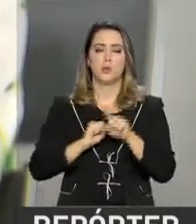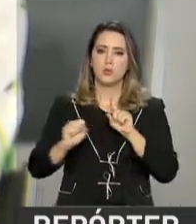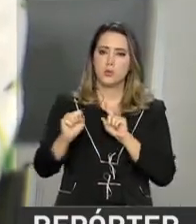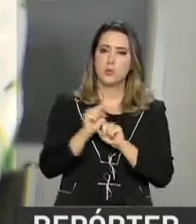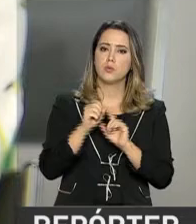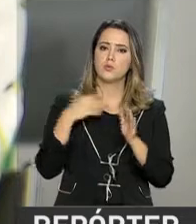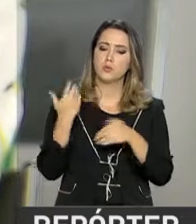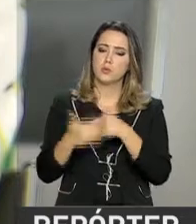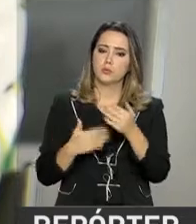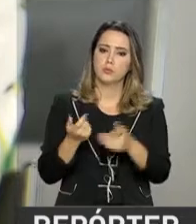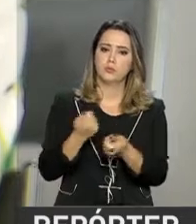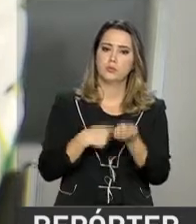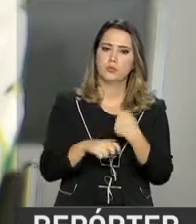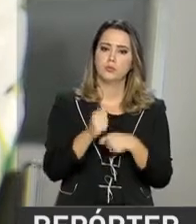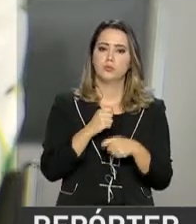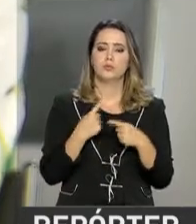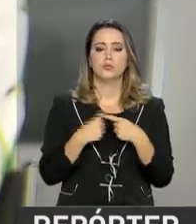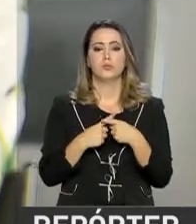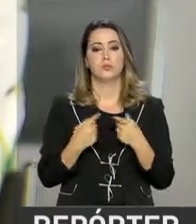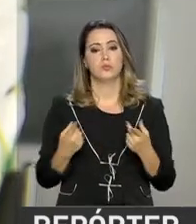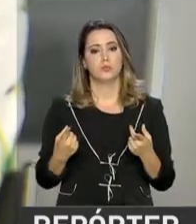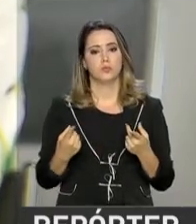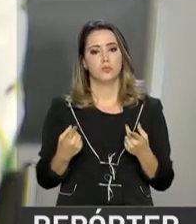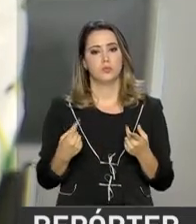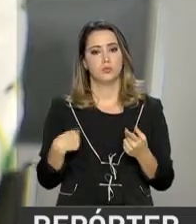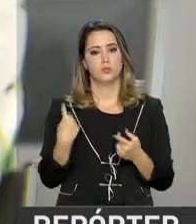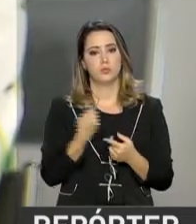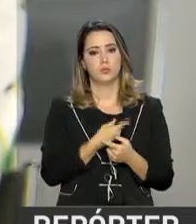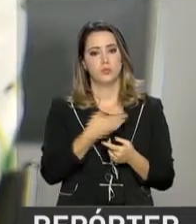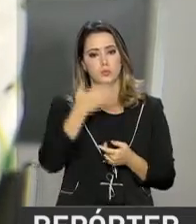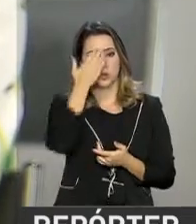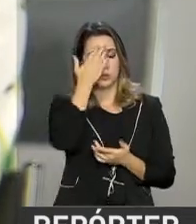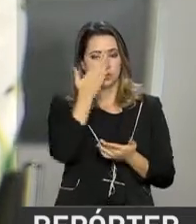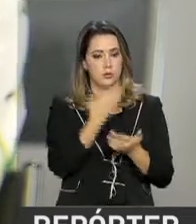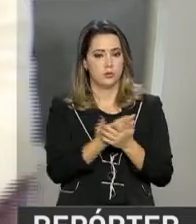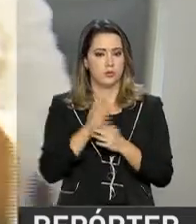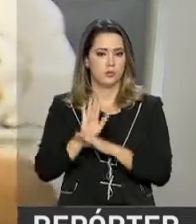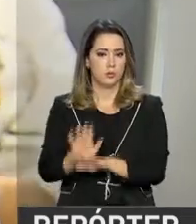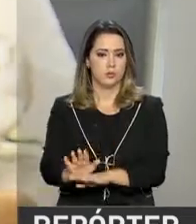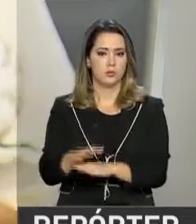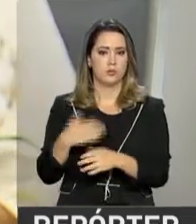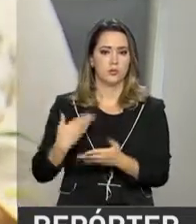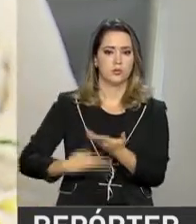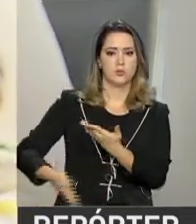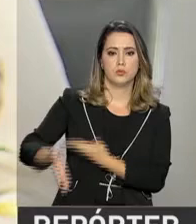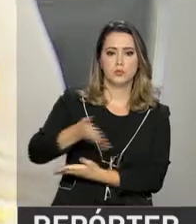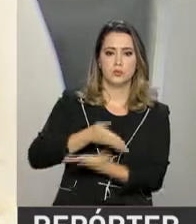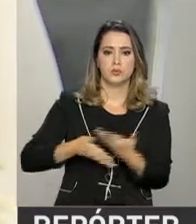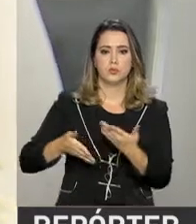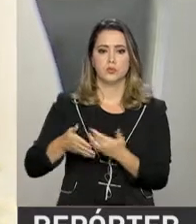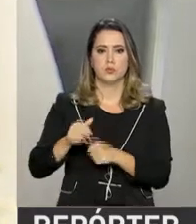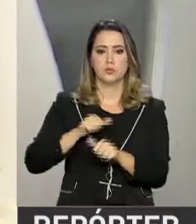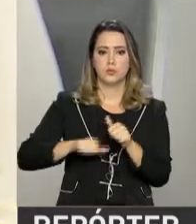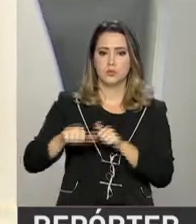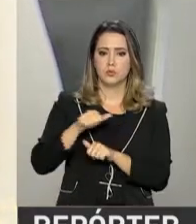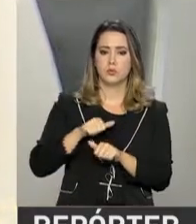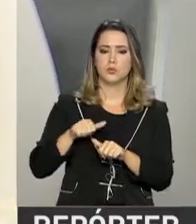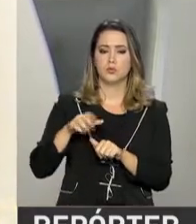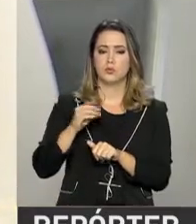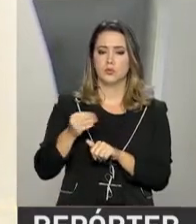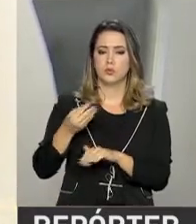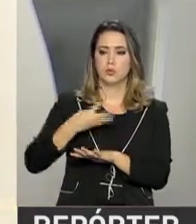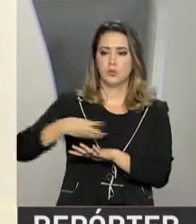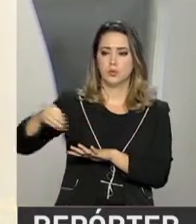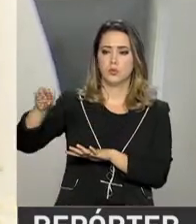econômico no sentido de vez cremos que a cooperação ea ter ele em troca de informações com o brasil também